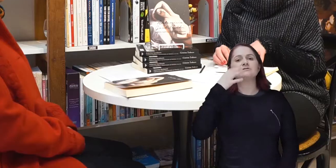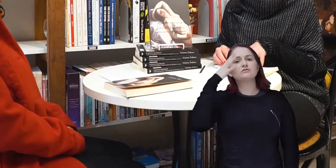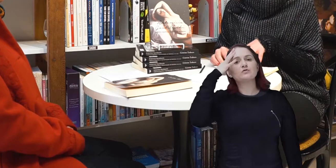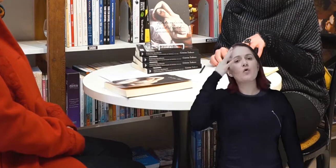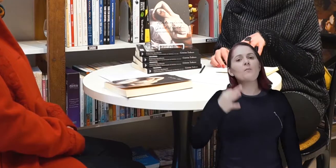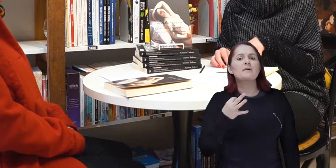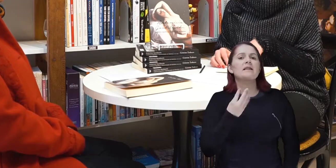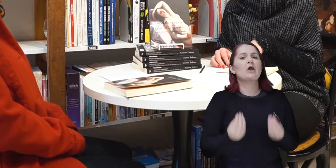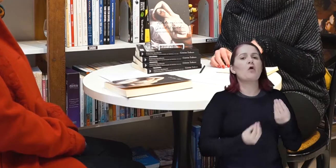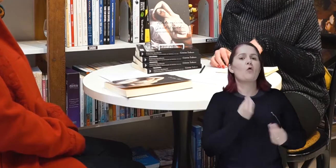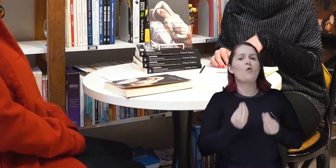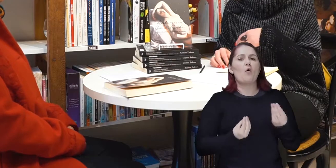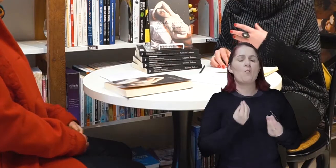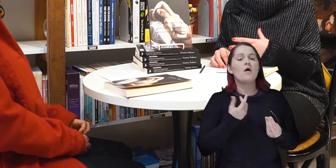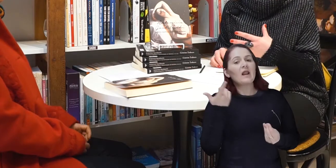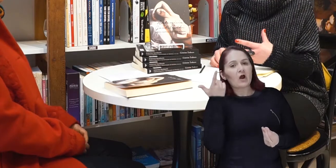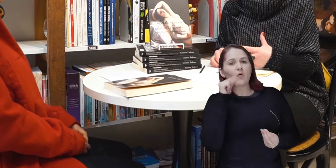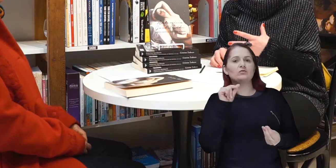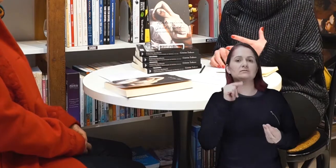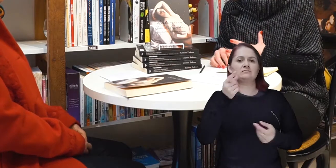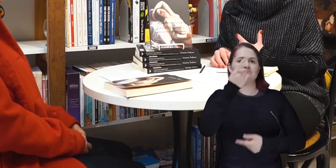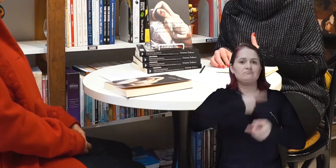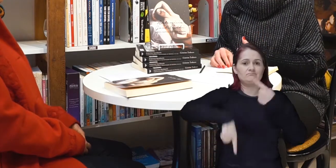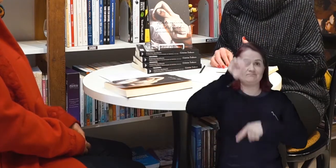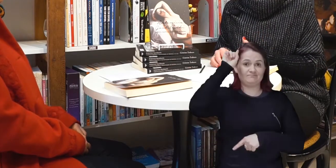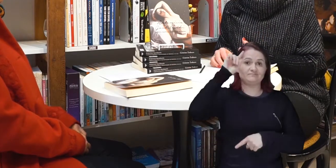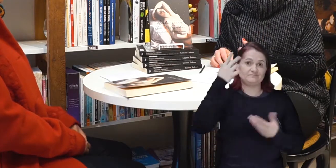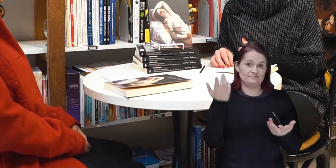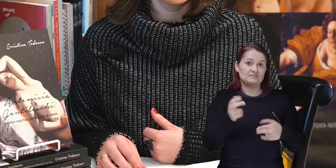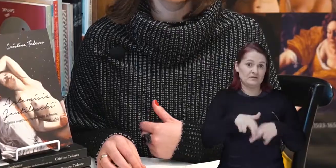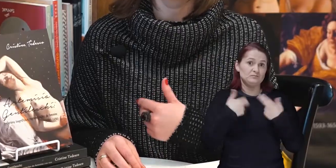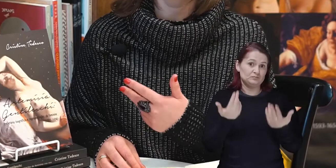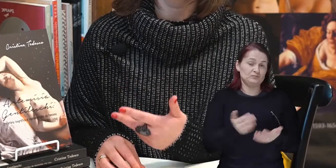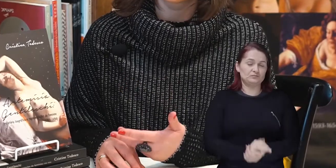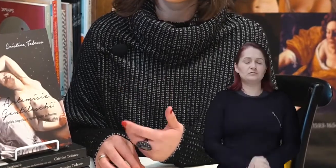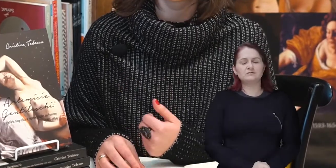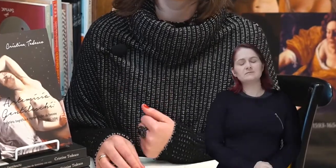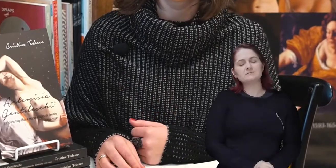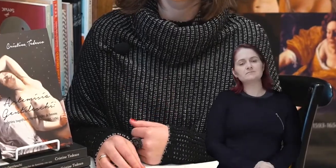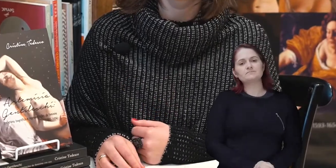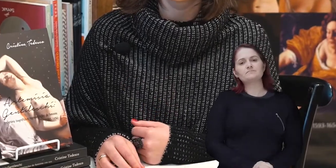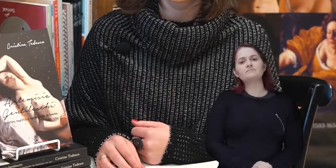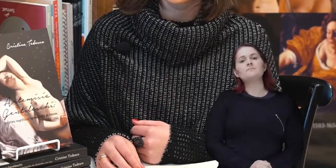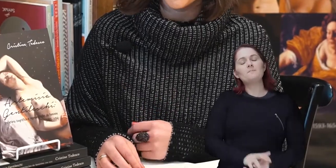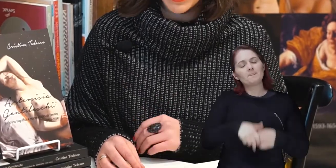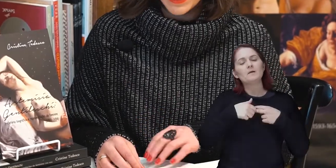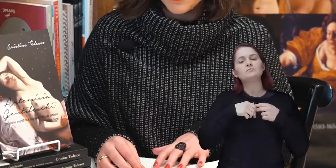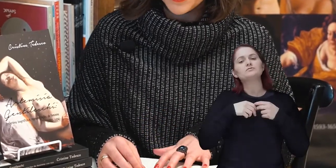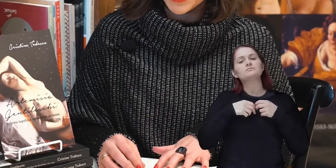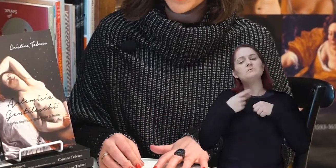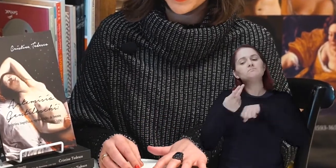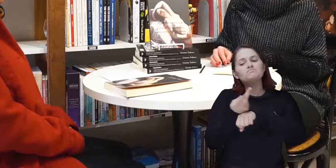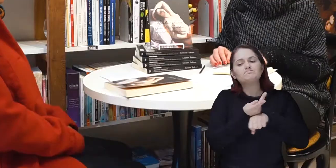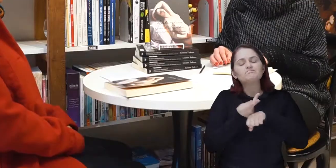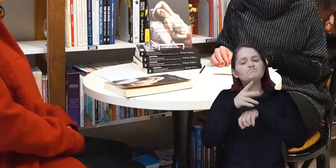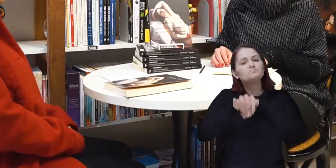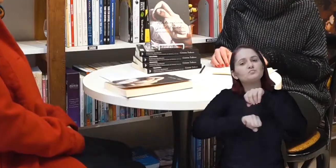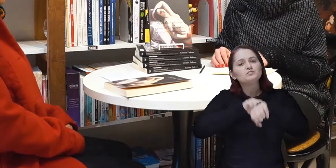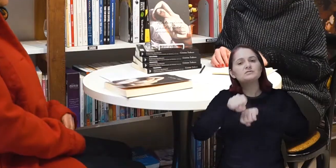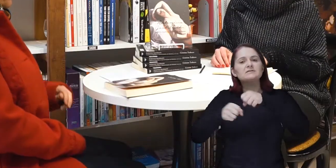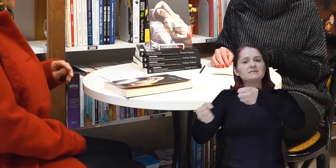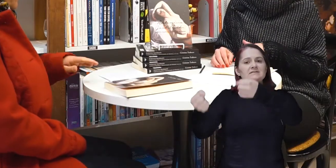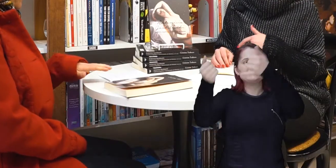entender como ela fez o que fez na época em que viveu, e não atribuir esse tipo de termo à frente do seu